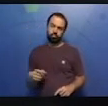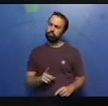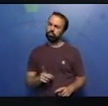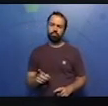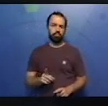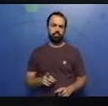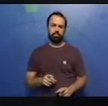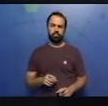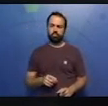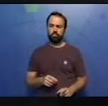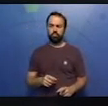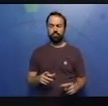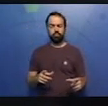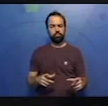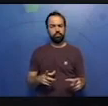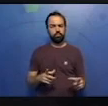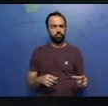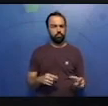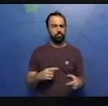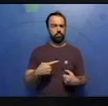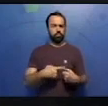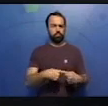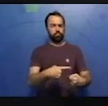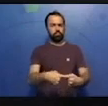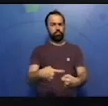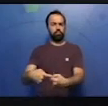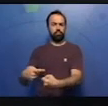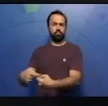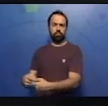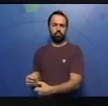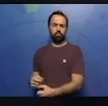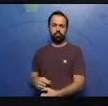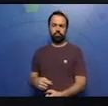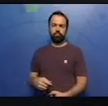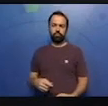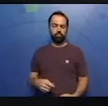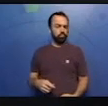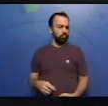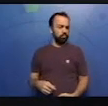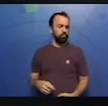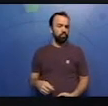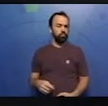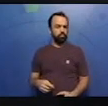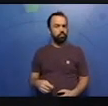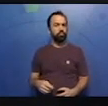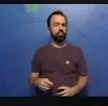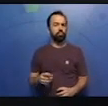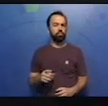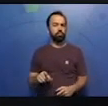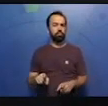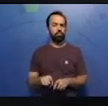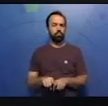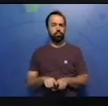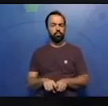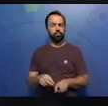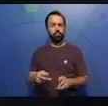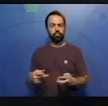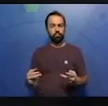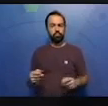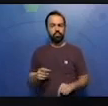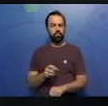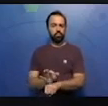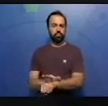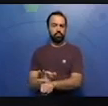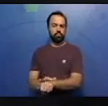de sol em várias cidades brasileiras. Além desses, há muitos outros tipos de relógio. Agora,